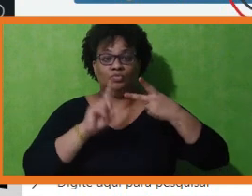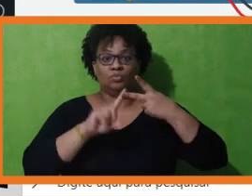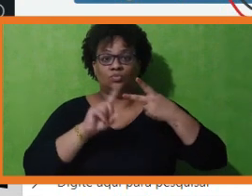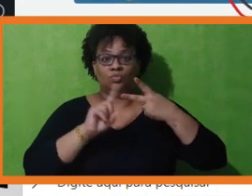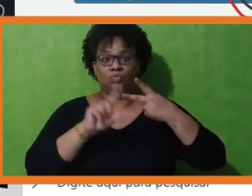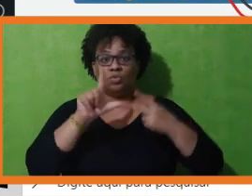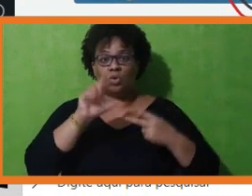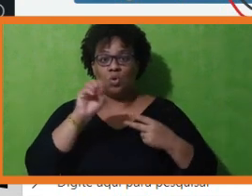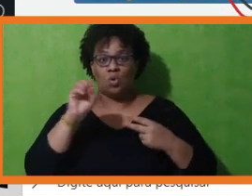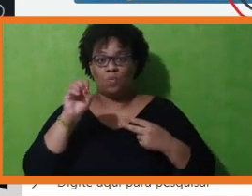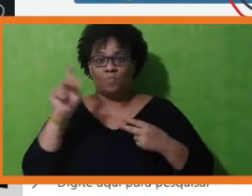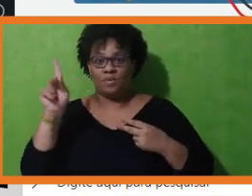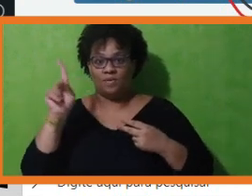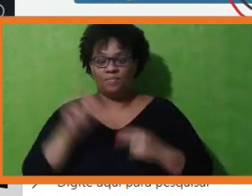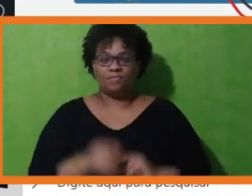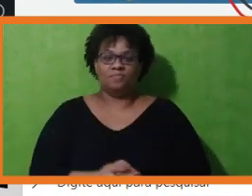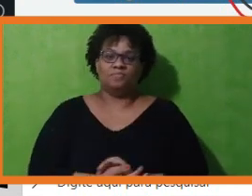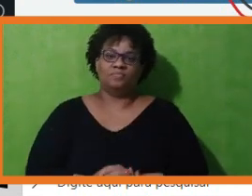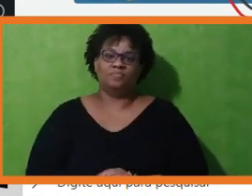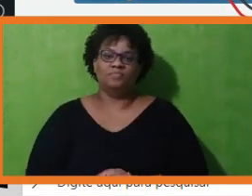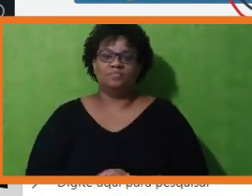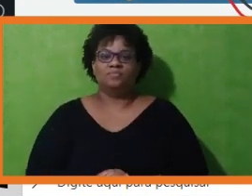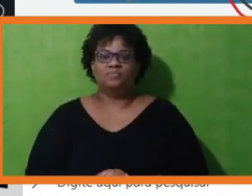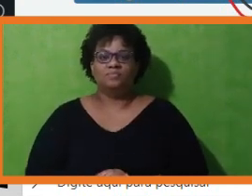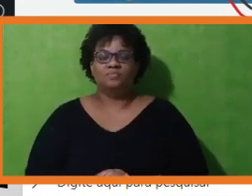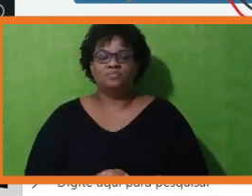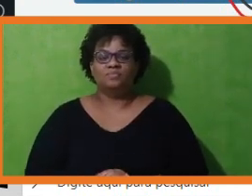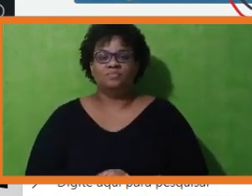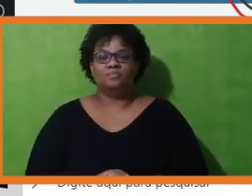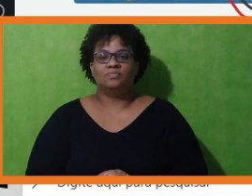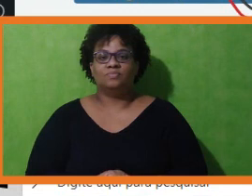e o void loop.